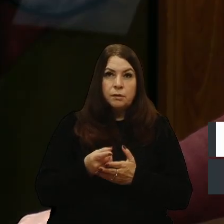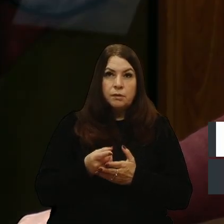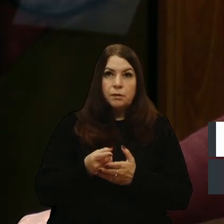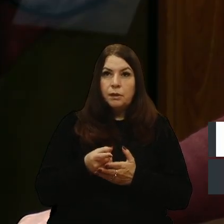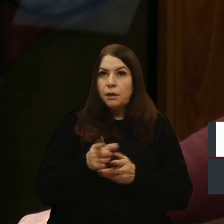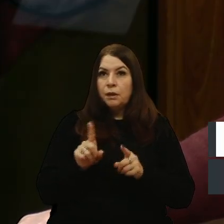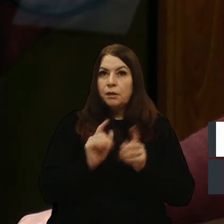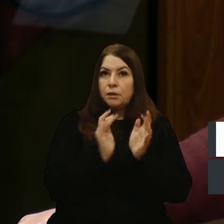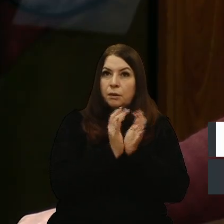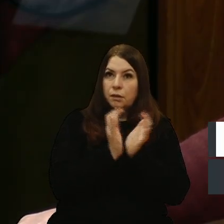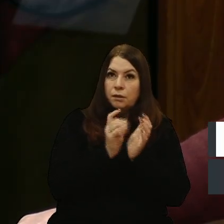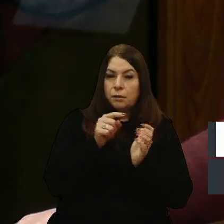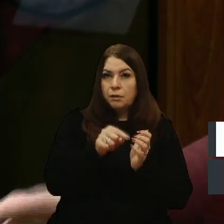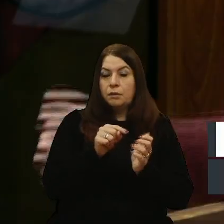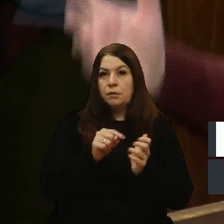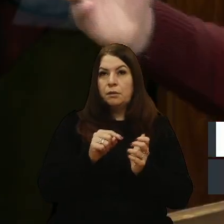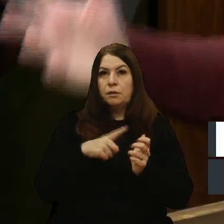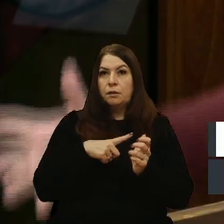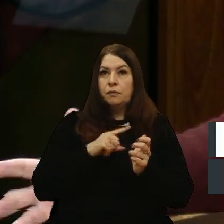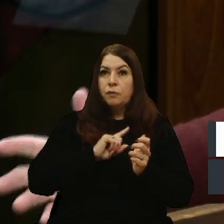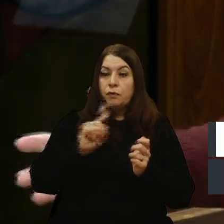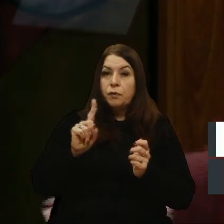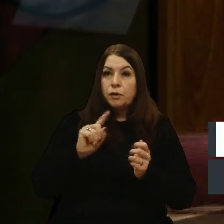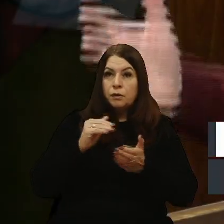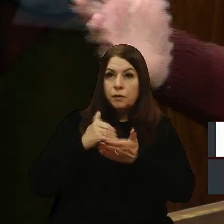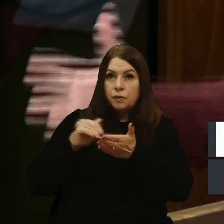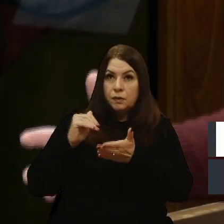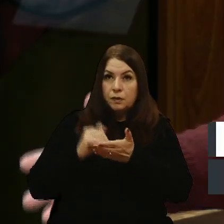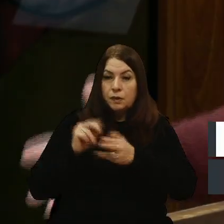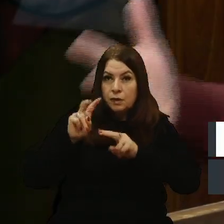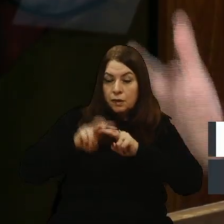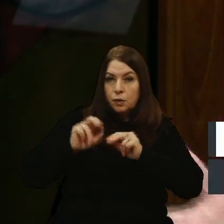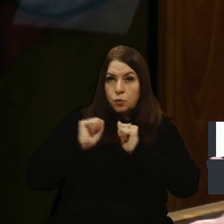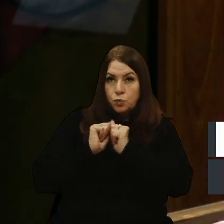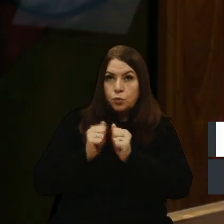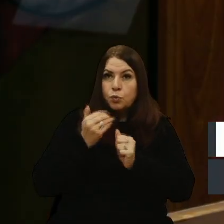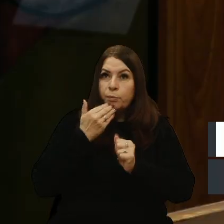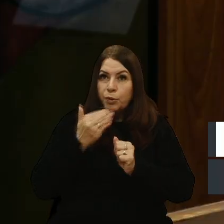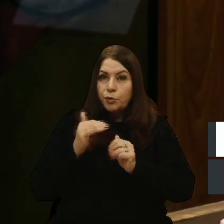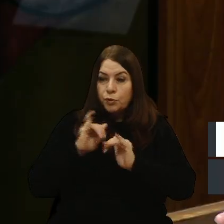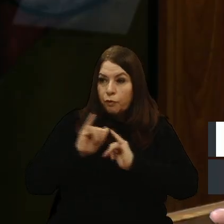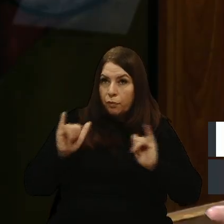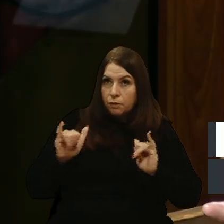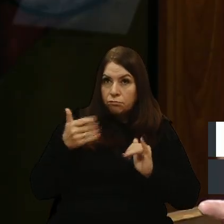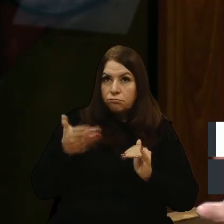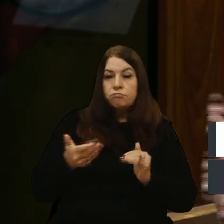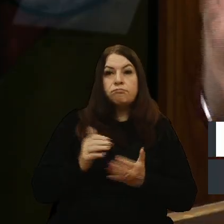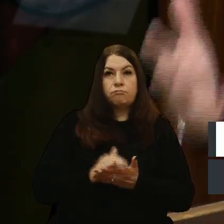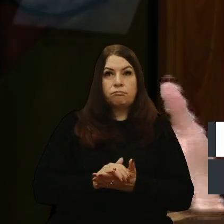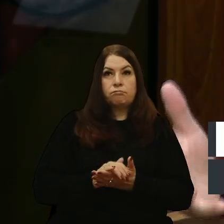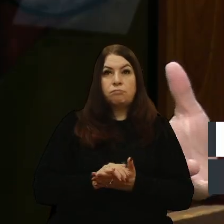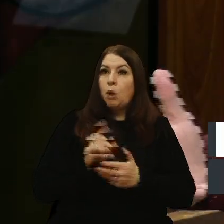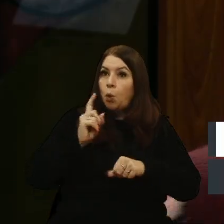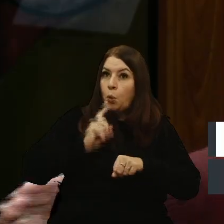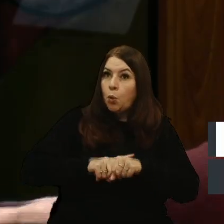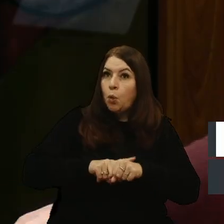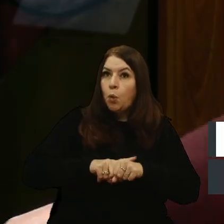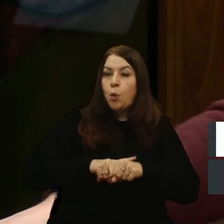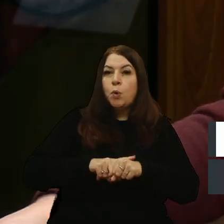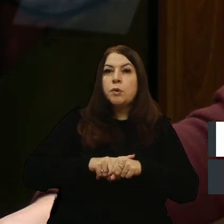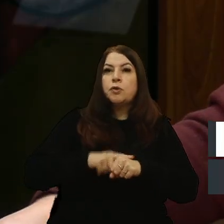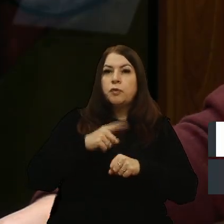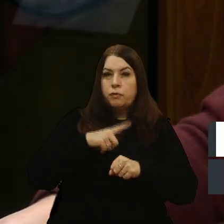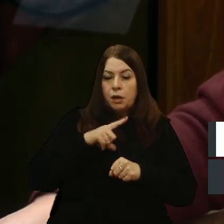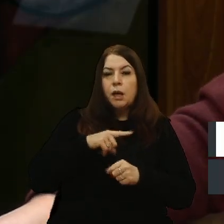o colega for até o secretário, sentar com ele e pedir as informações, na hora, imediato, já